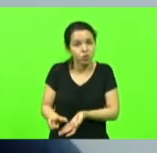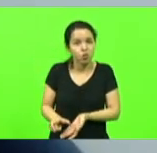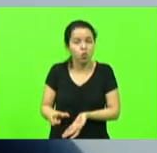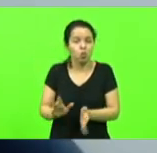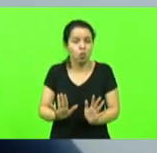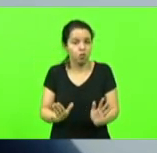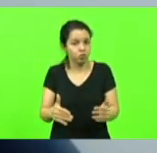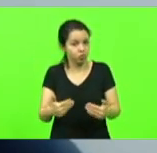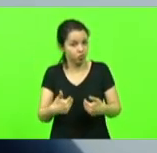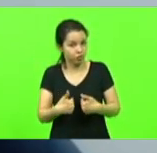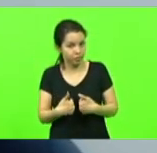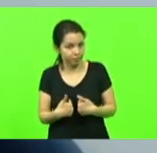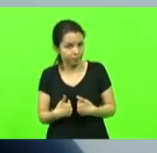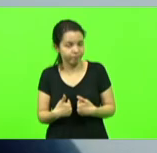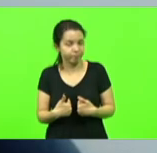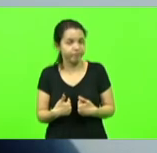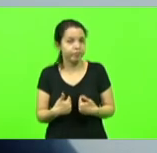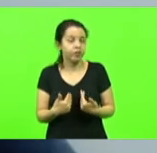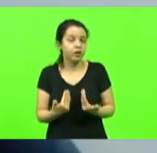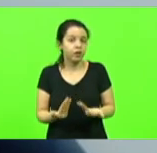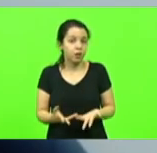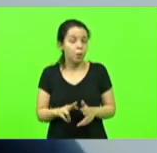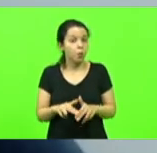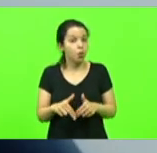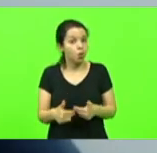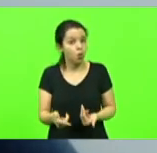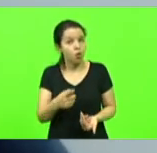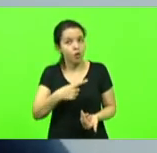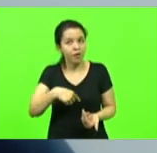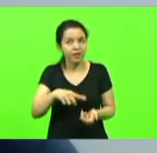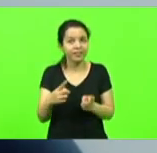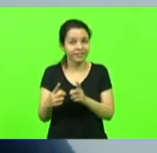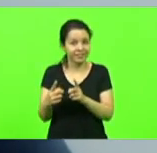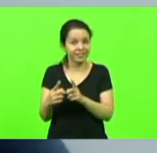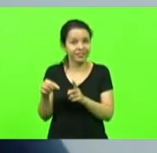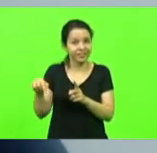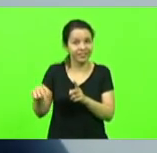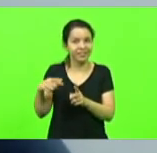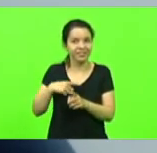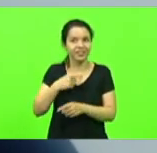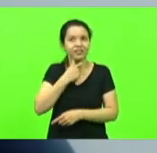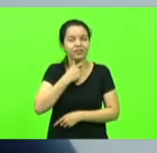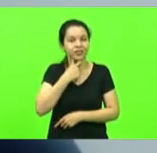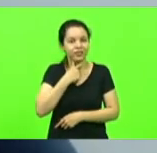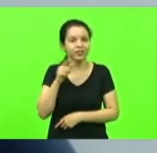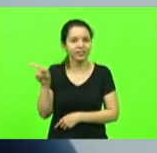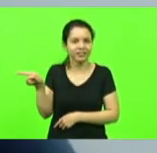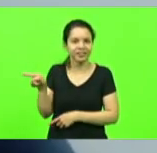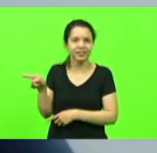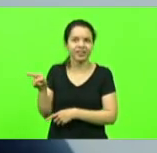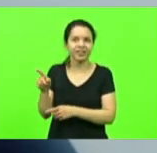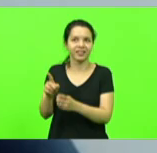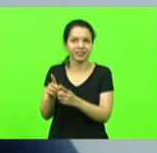e sendo dessa forma, nós estamos aqui em atendimento, tem uma fono aqui, inclusive, atendendo uma das nossas crianças aqui,